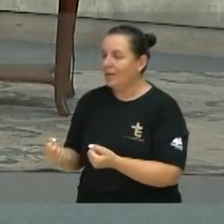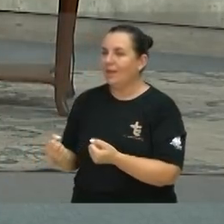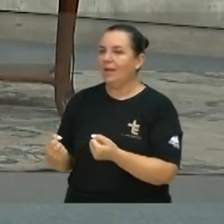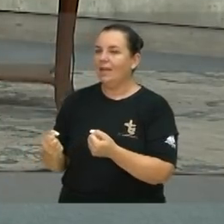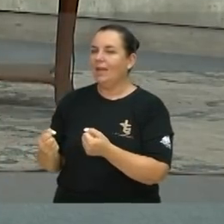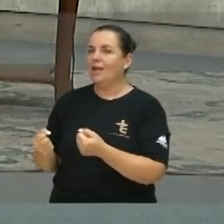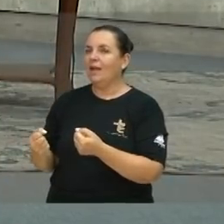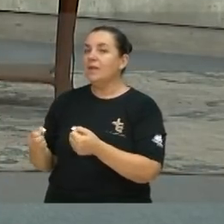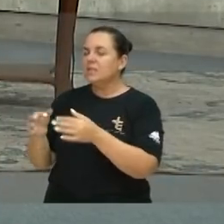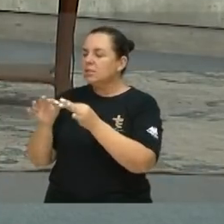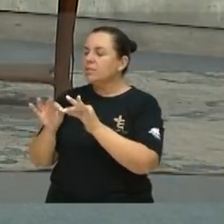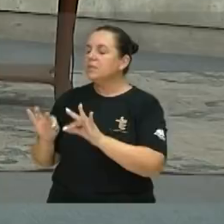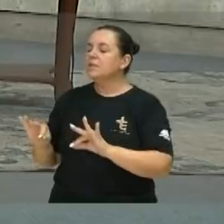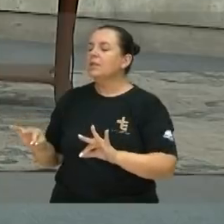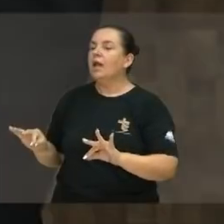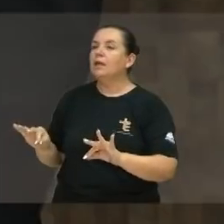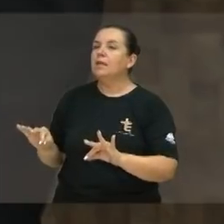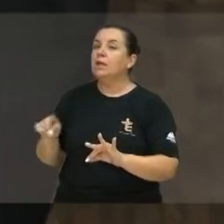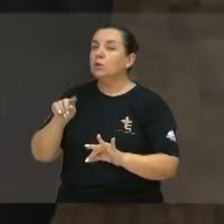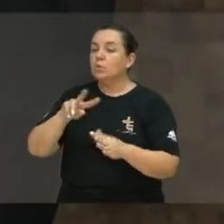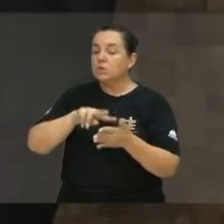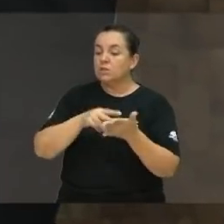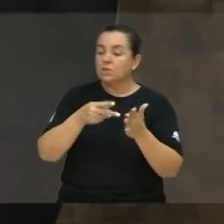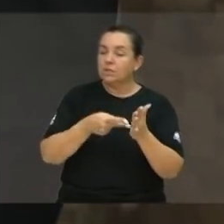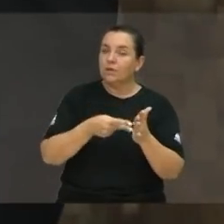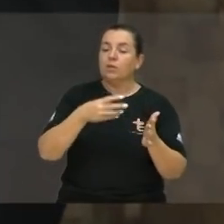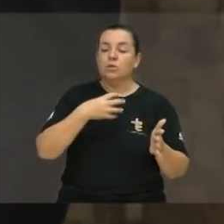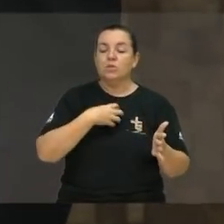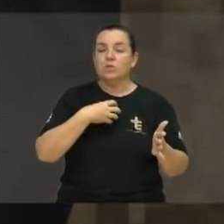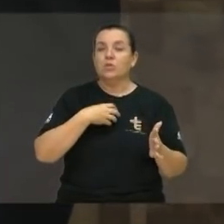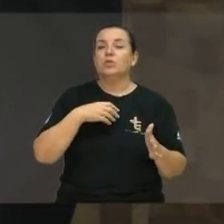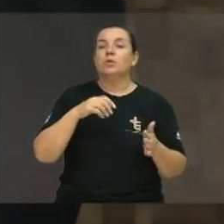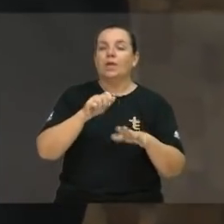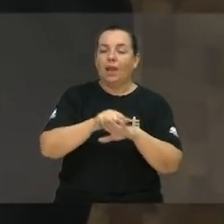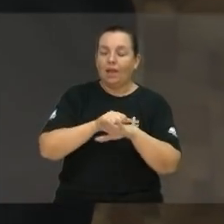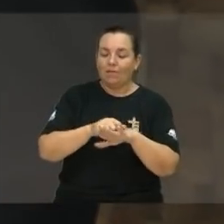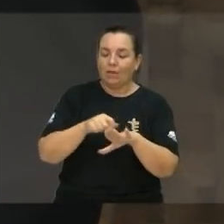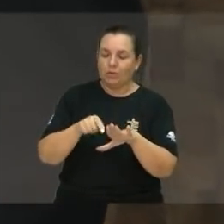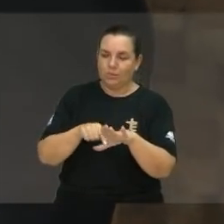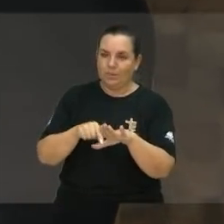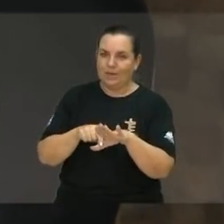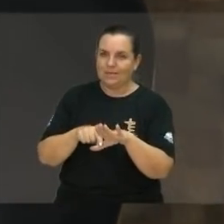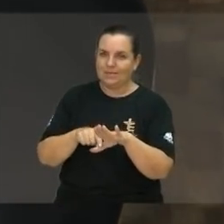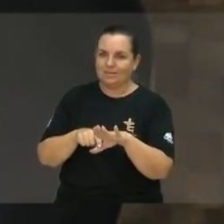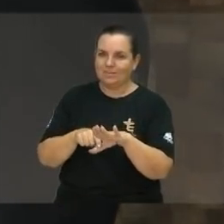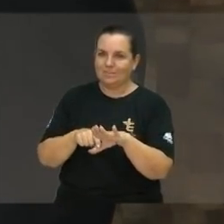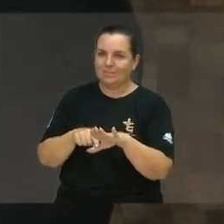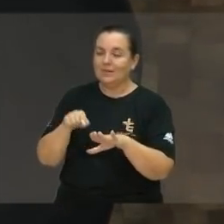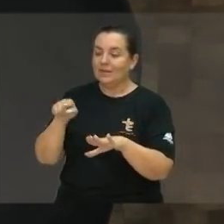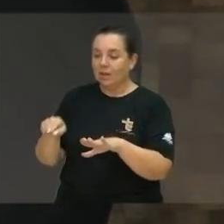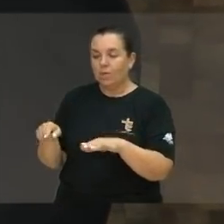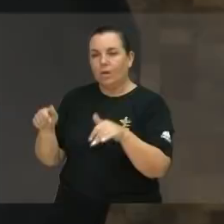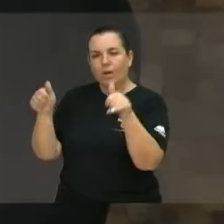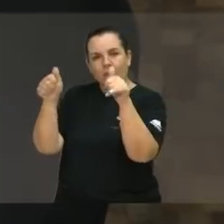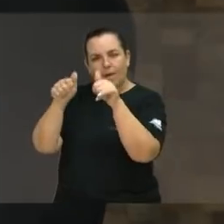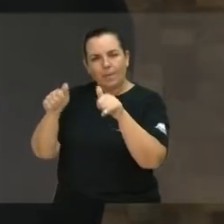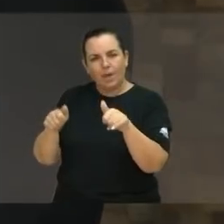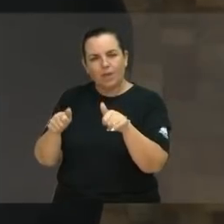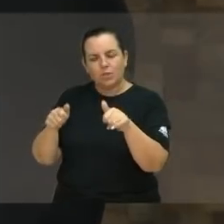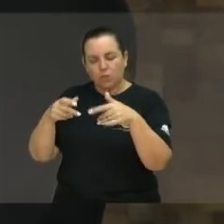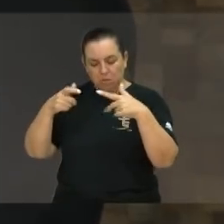ou seja que o william não seja retrato humano das aparições de jesus